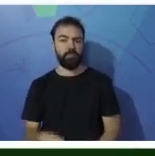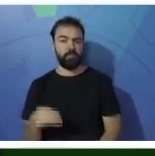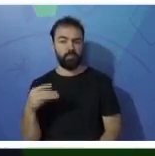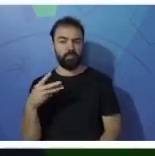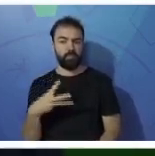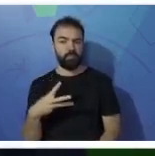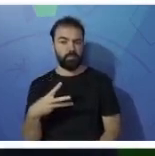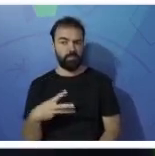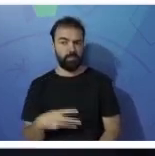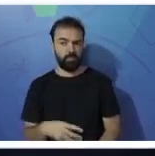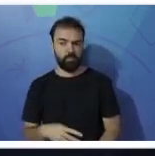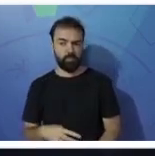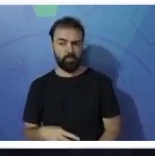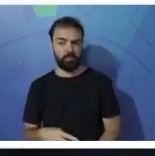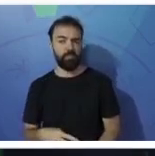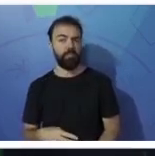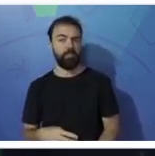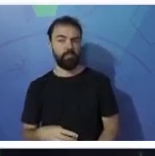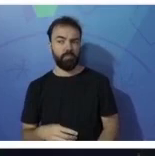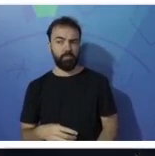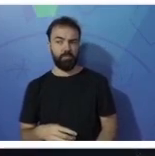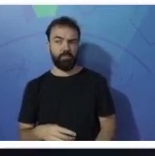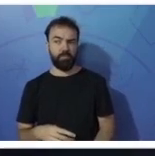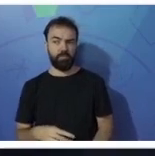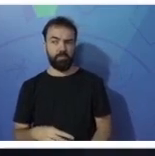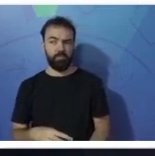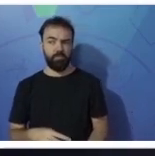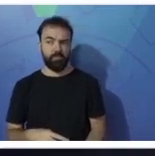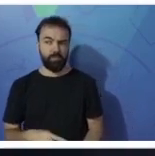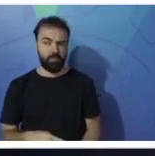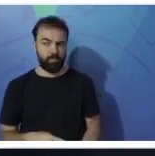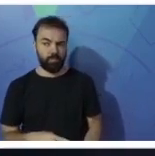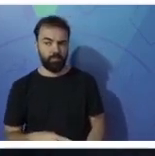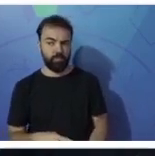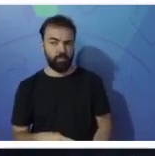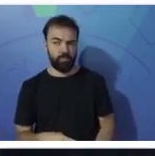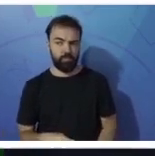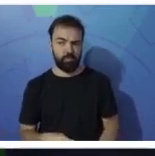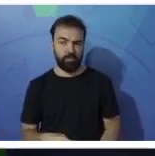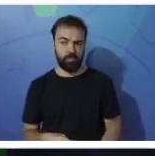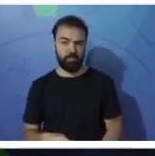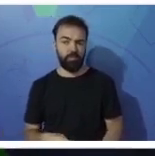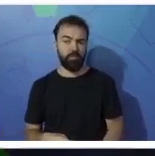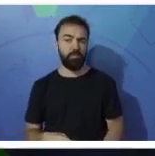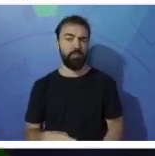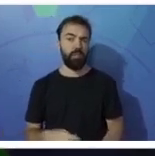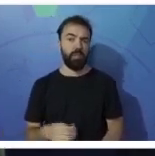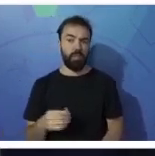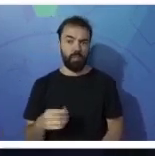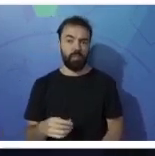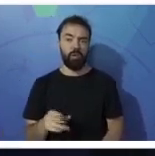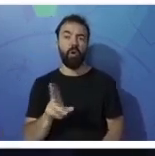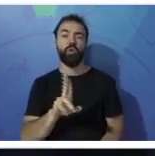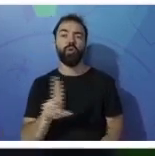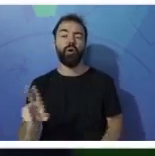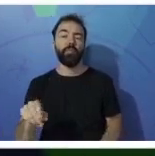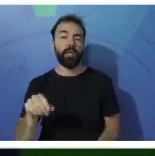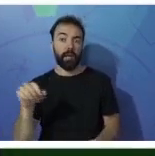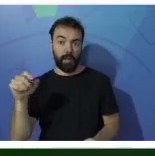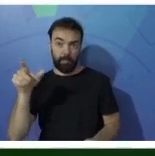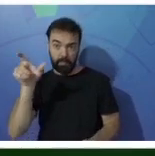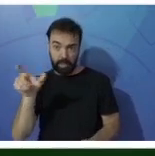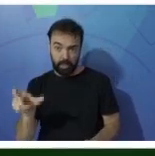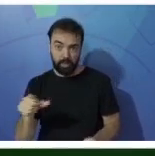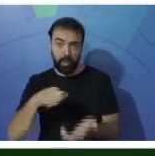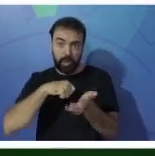3. O nome do remetente vem no começo, no meio ou no